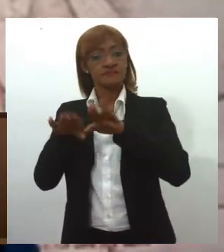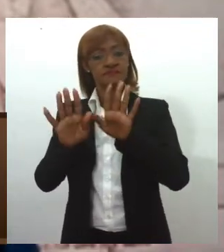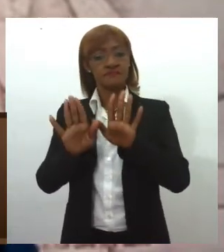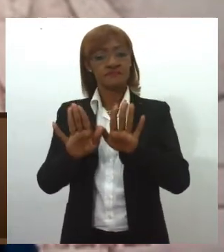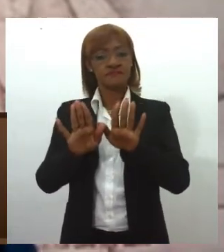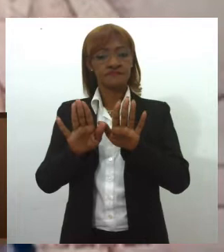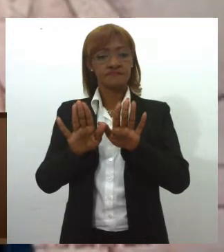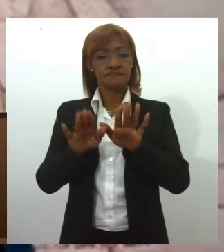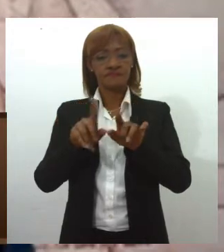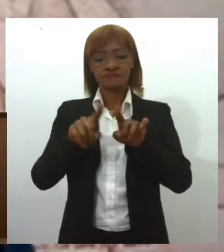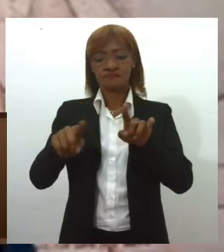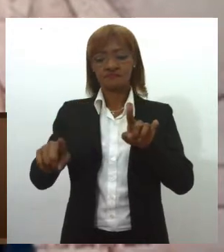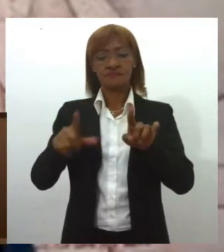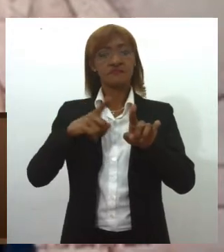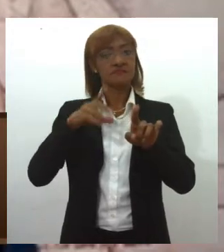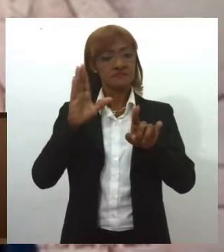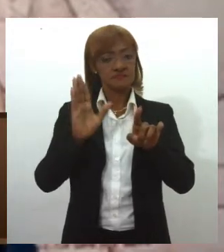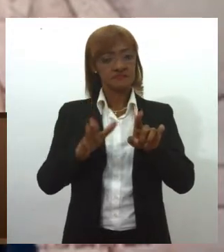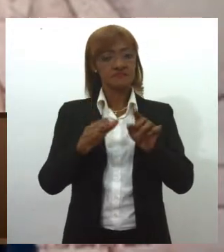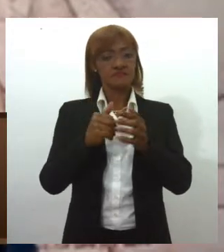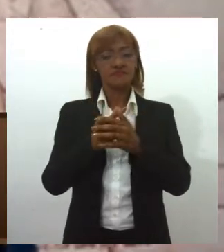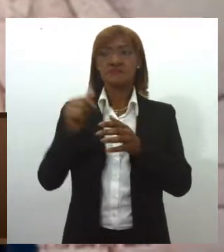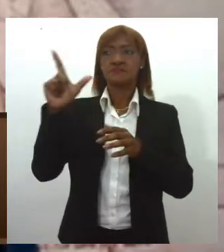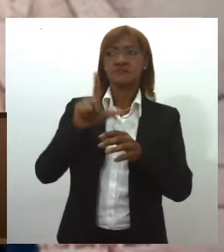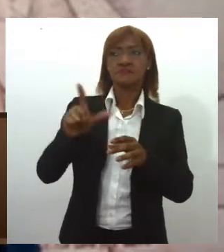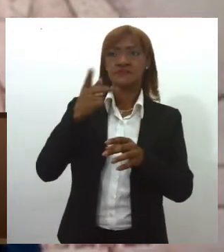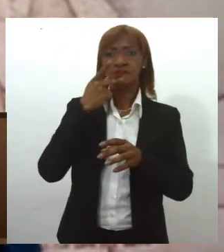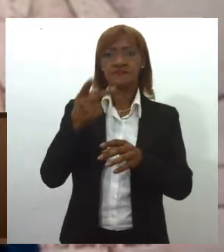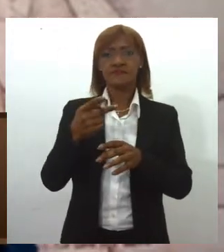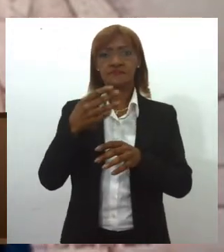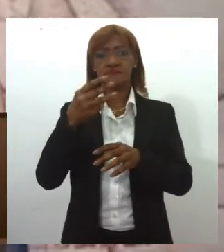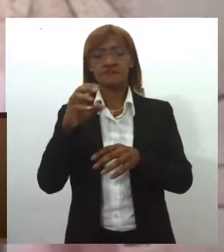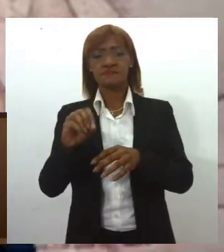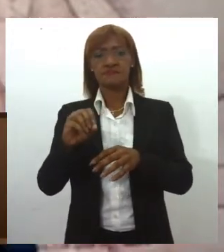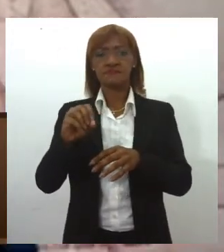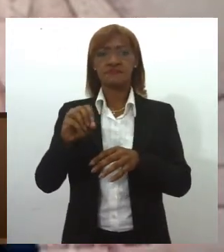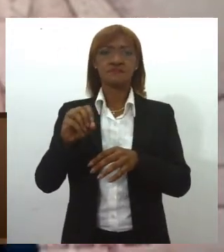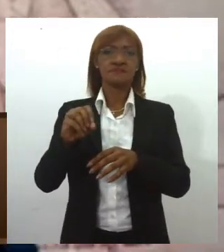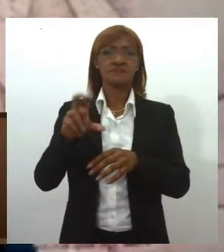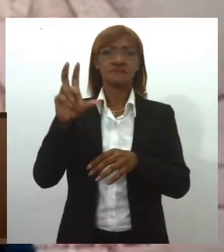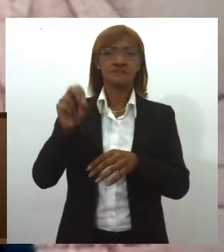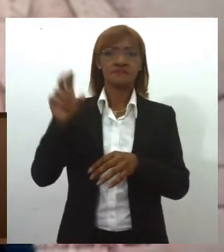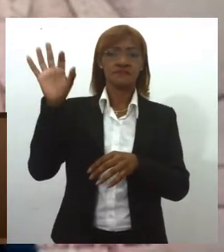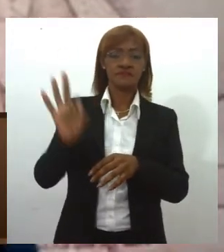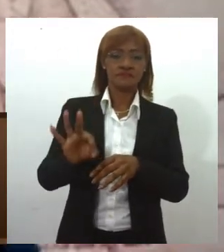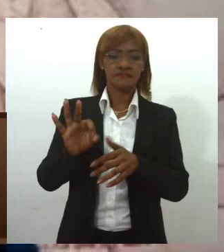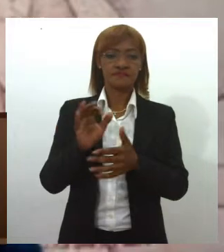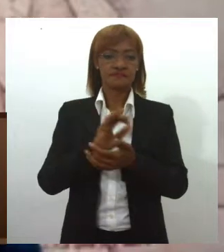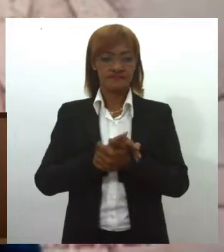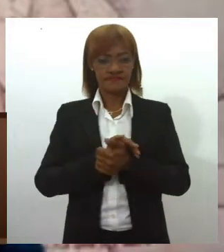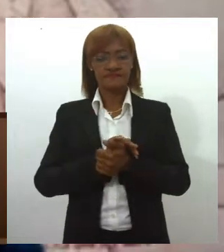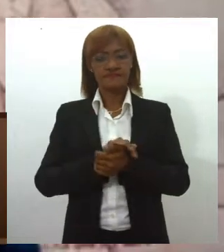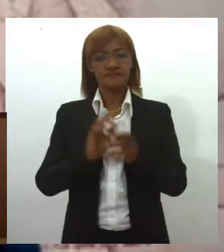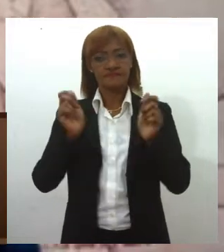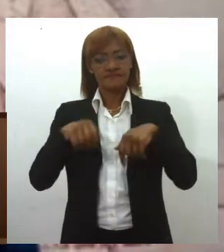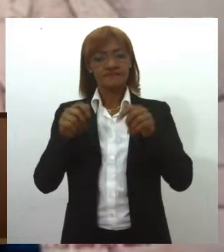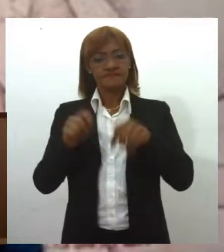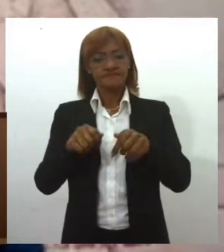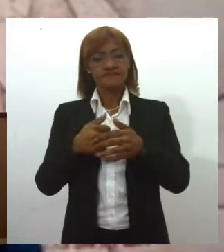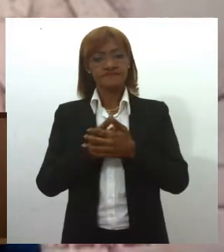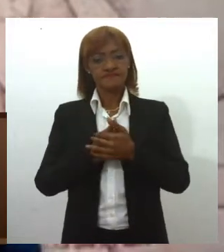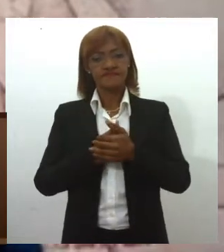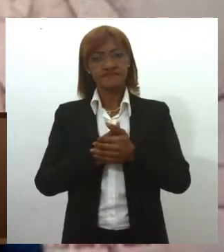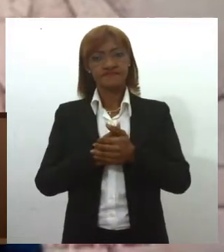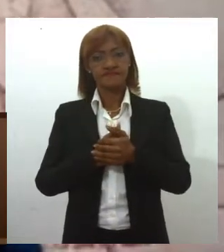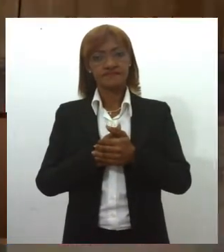mas diria que a literatura coloca entre 30% e 50% de cura nesses estágios que a doença foi para os gânglios,